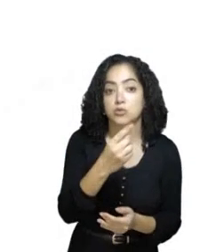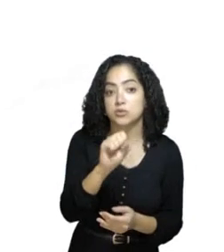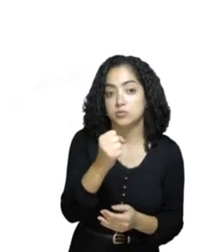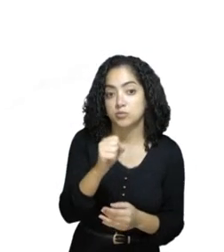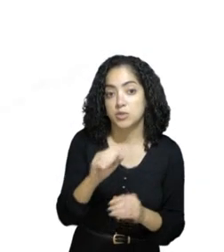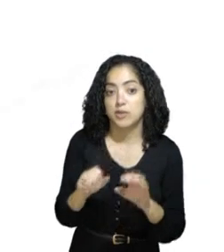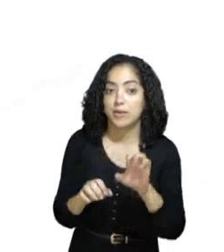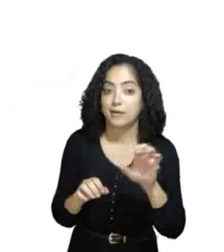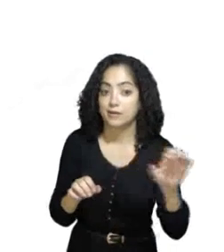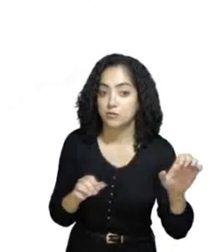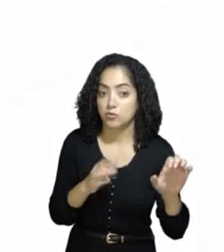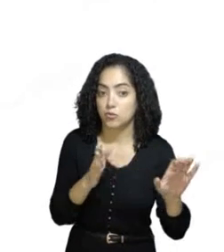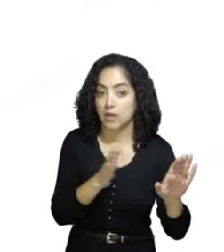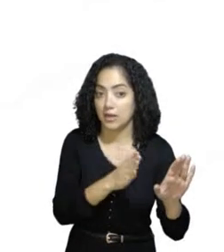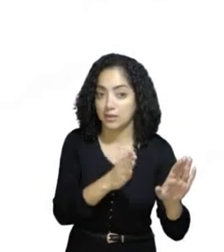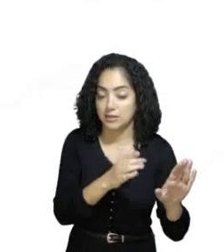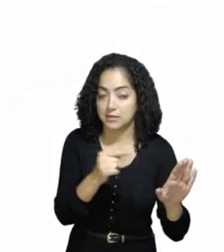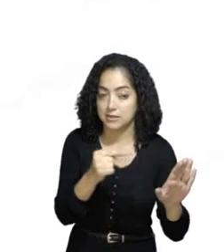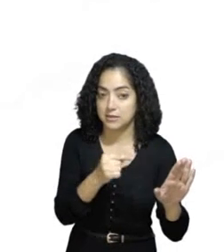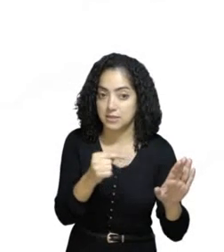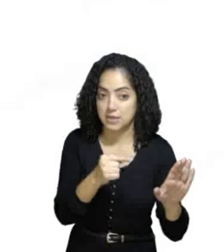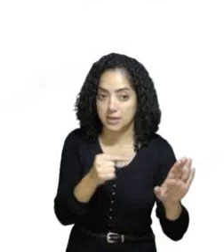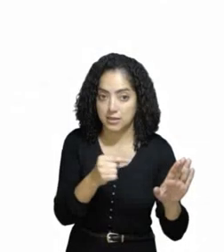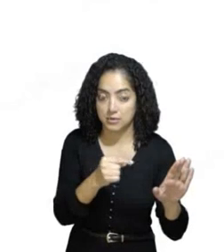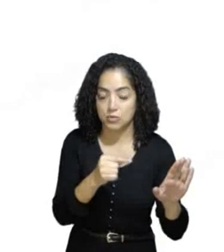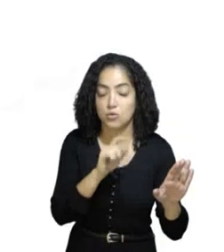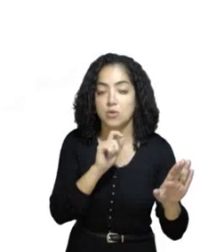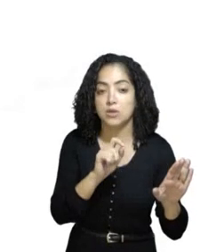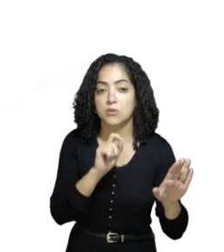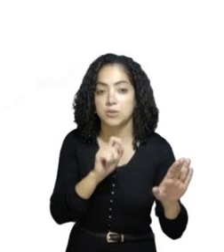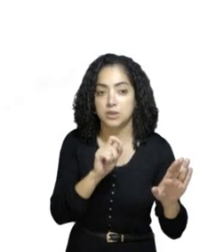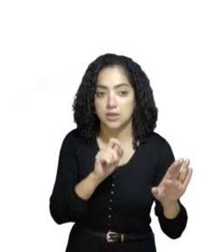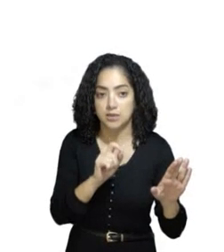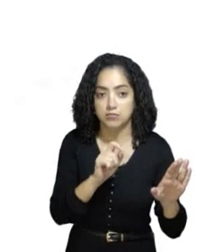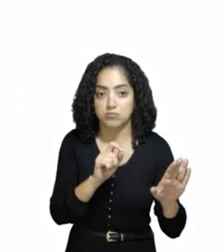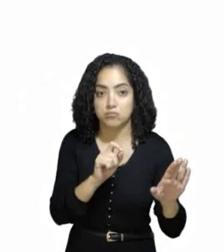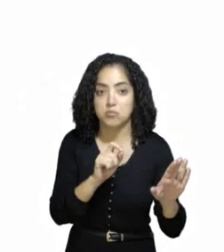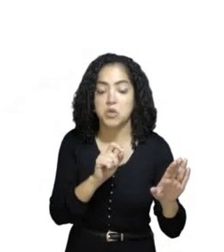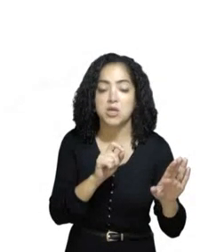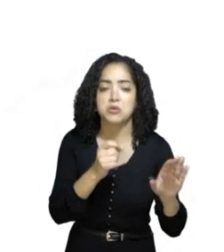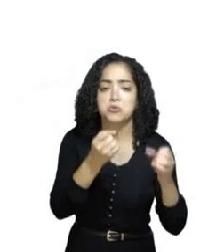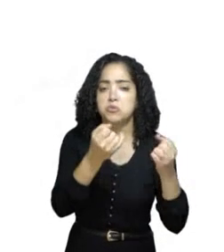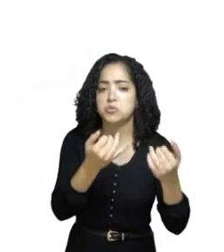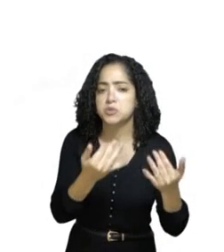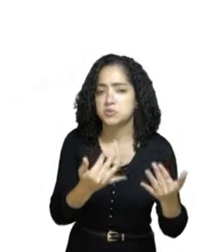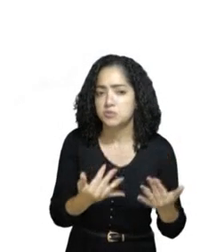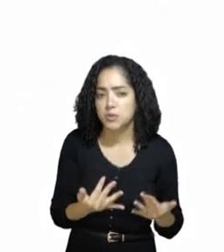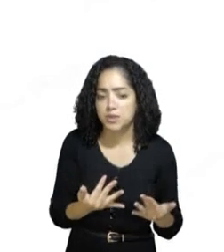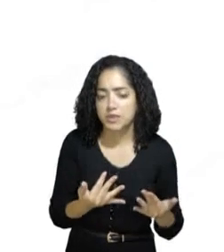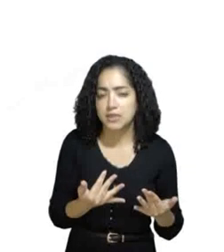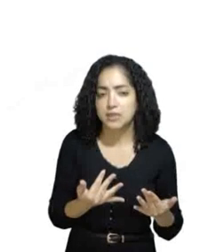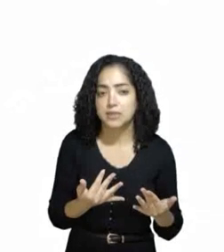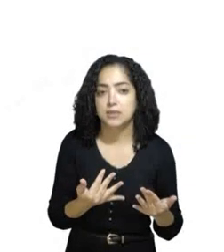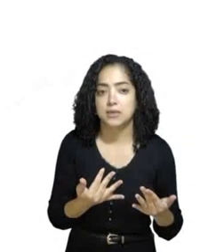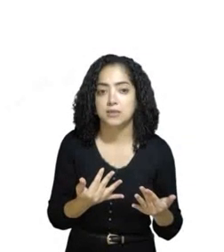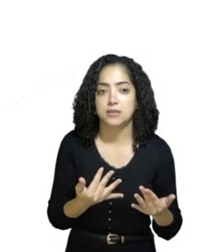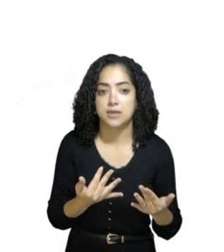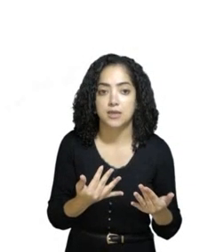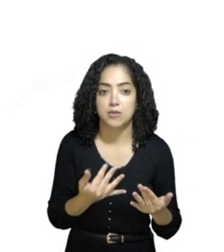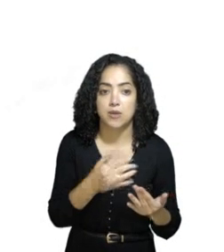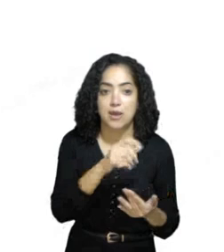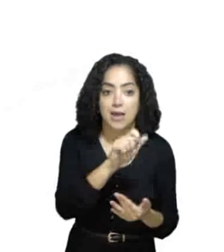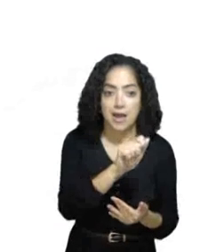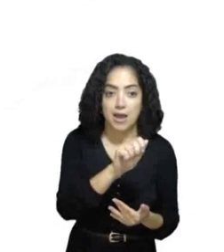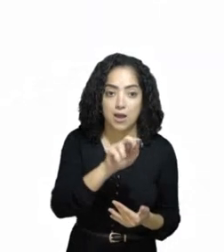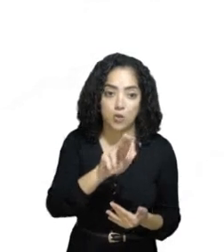da barragem. Observação referencial que não há nenhuma menção com a sigla AU.